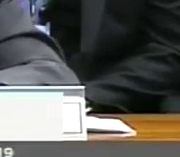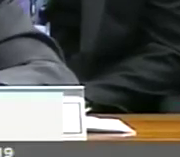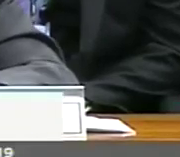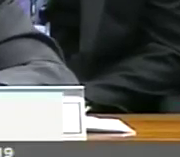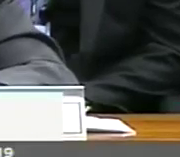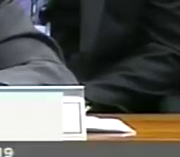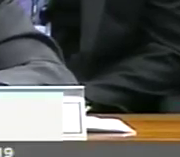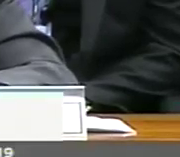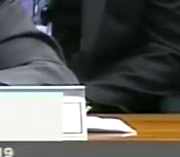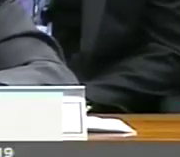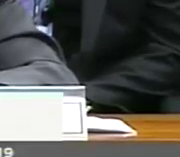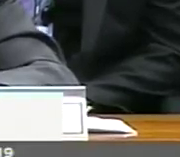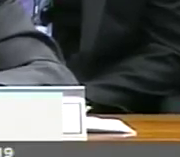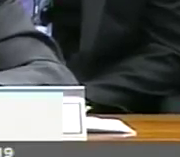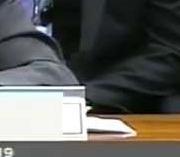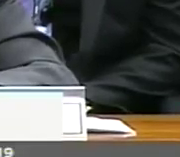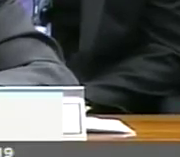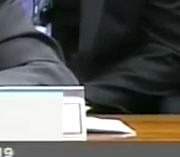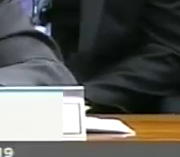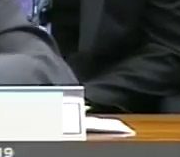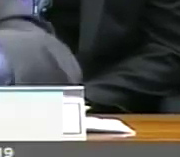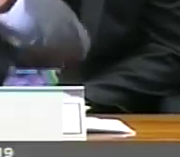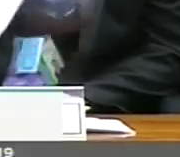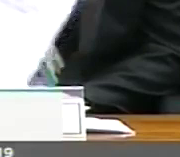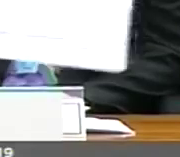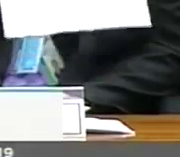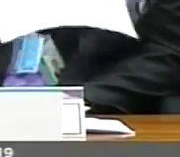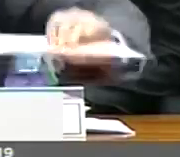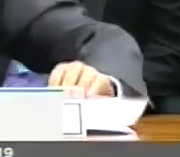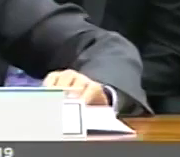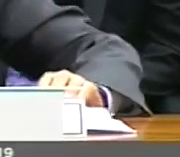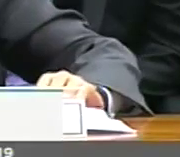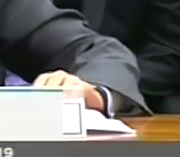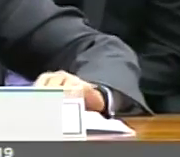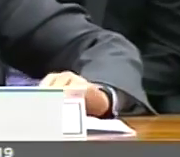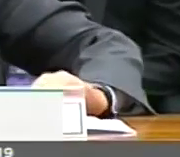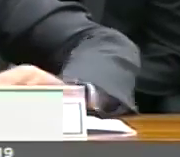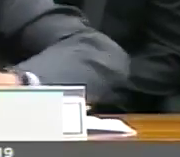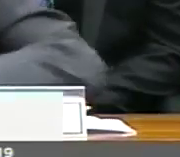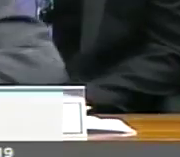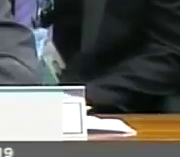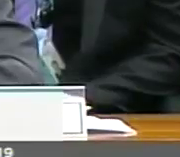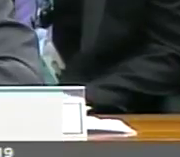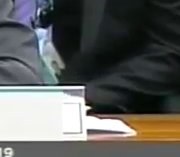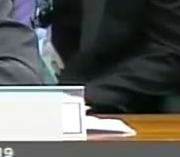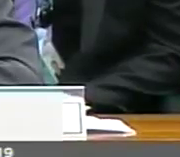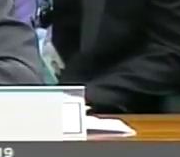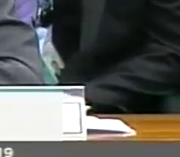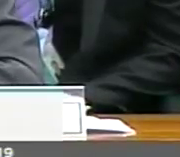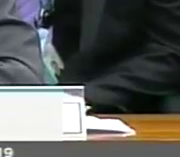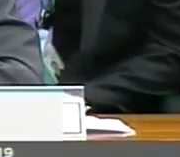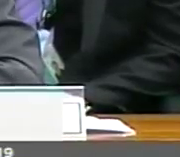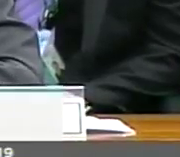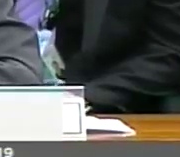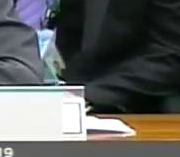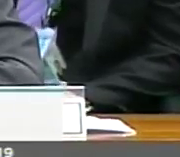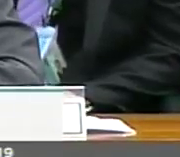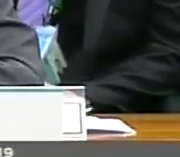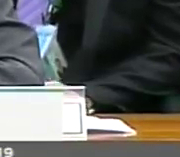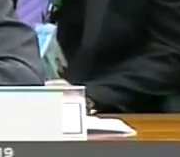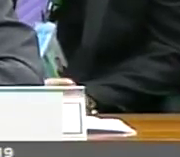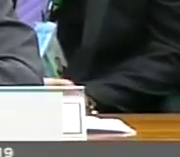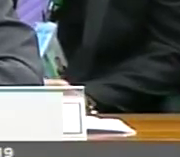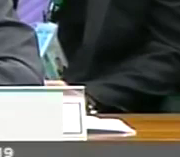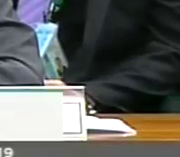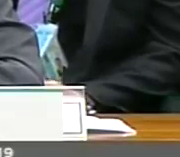seriam inaplicáveis ao processo. as hipóteses de impedimento